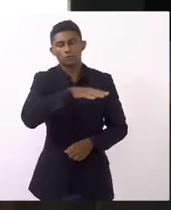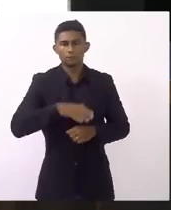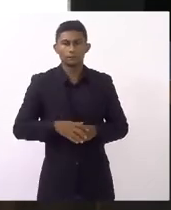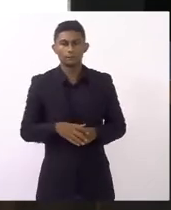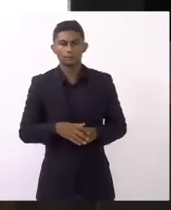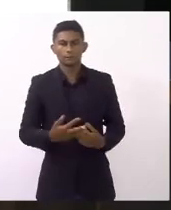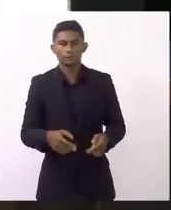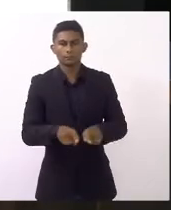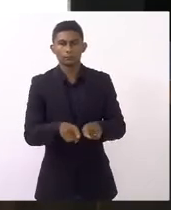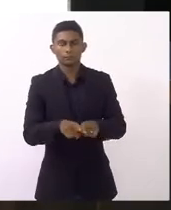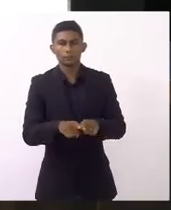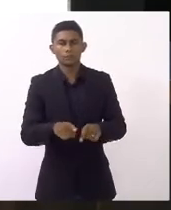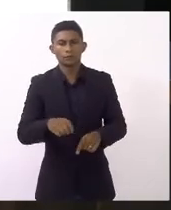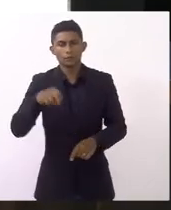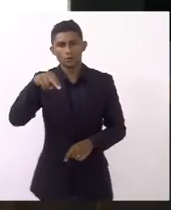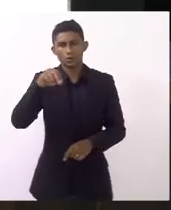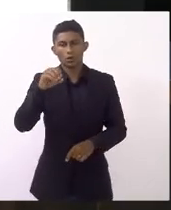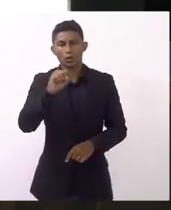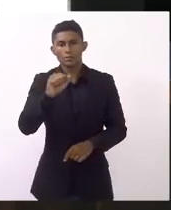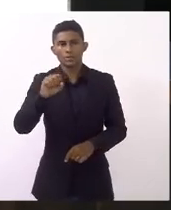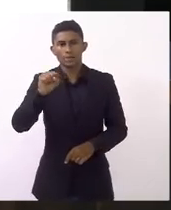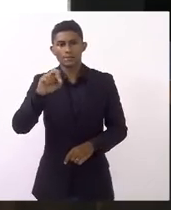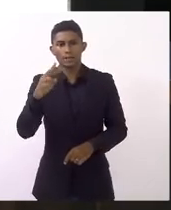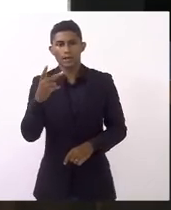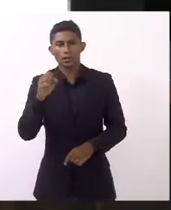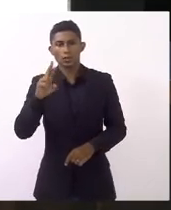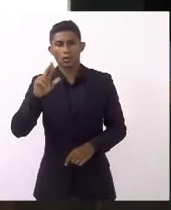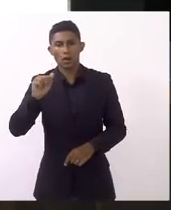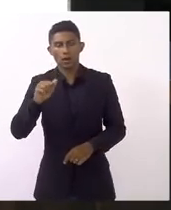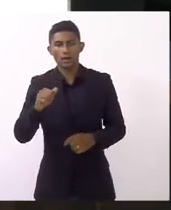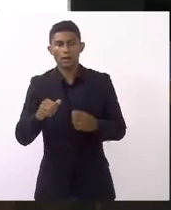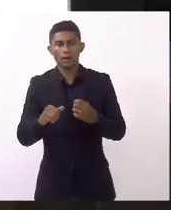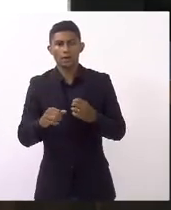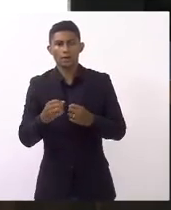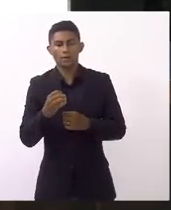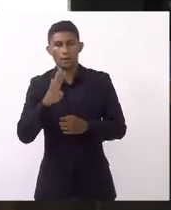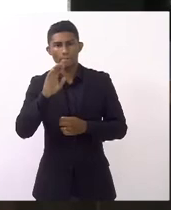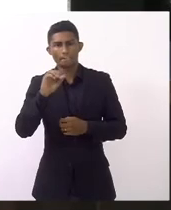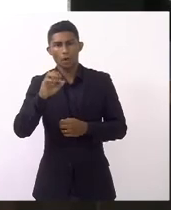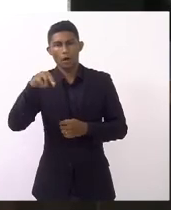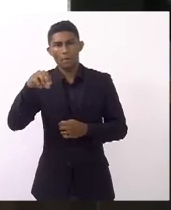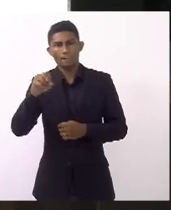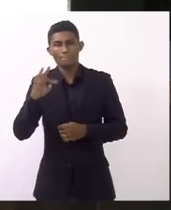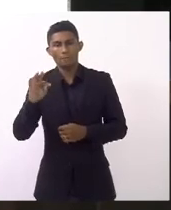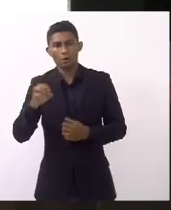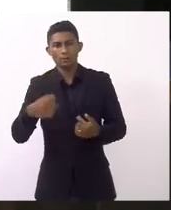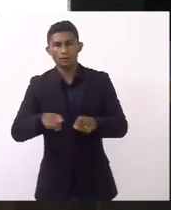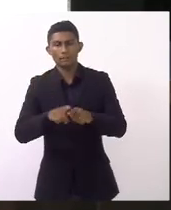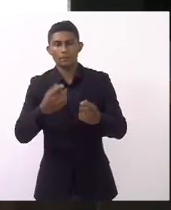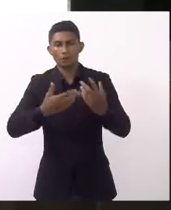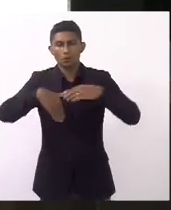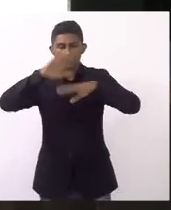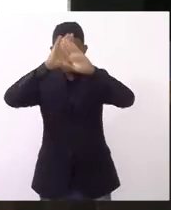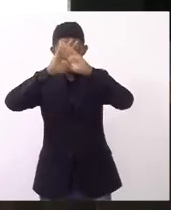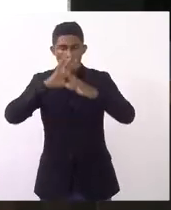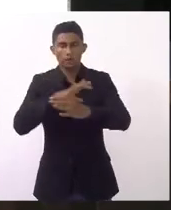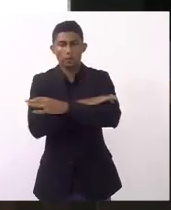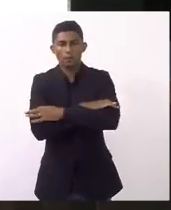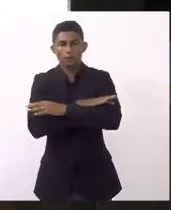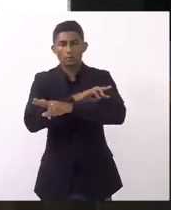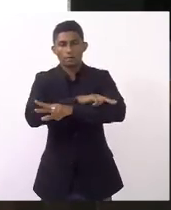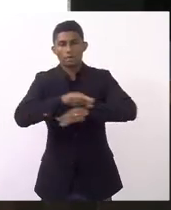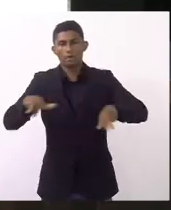Nossa Senhora da Boa Morte e a Nossa Senhora da Glória bem como aos Orixás do Candomblé primeira